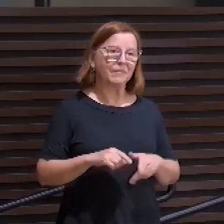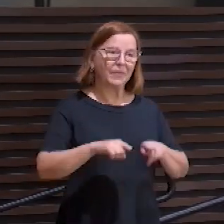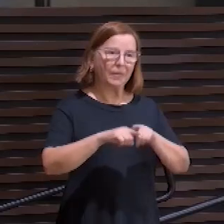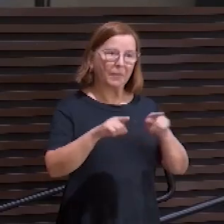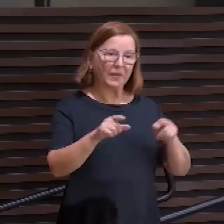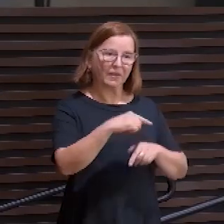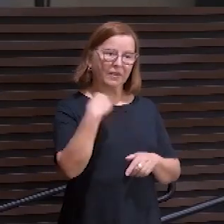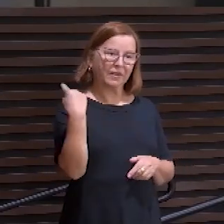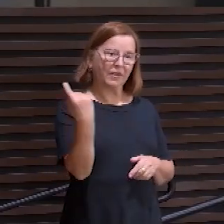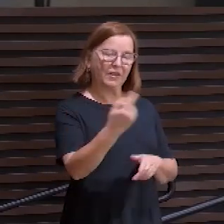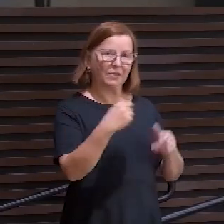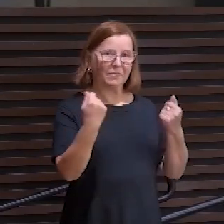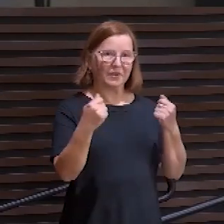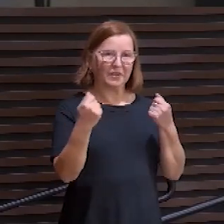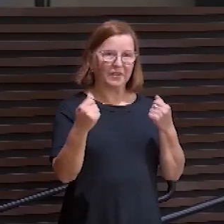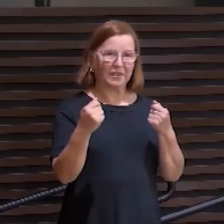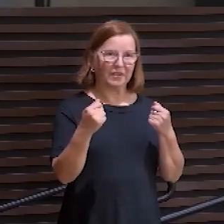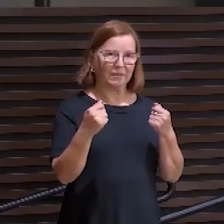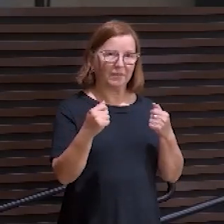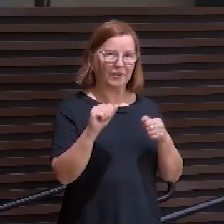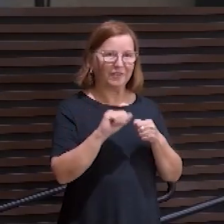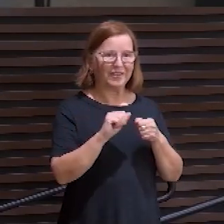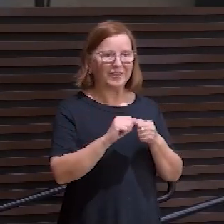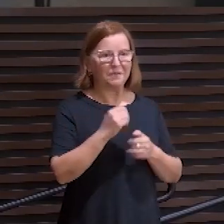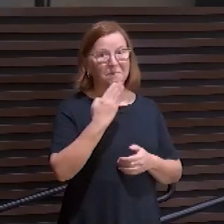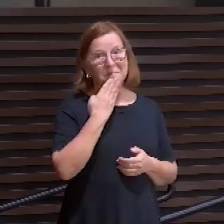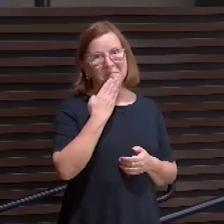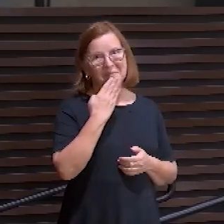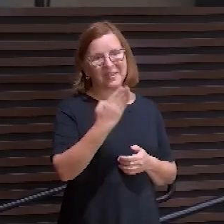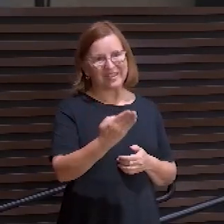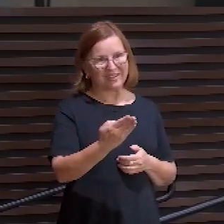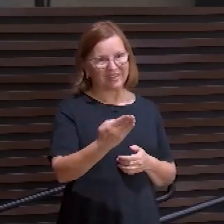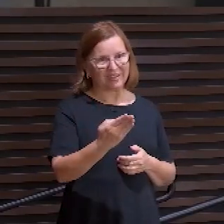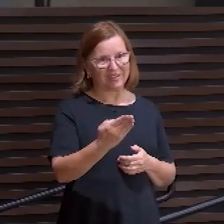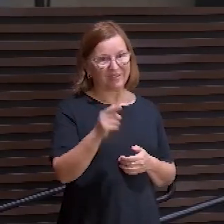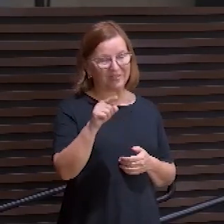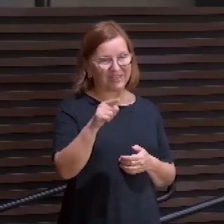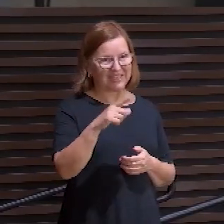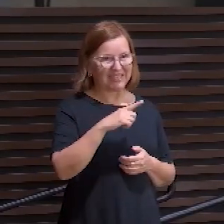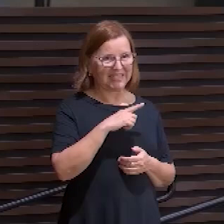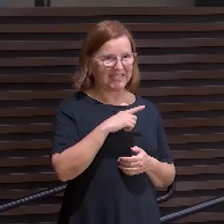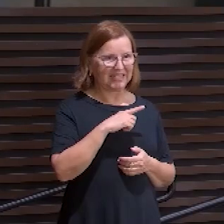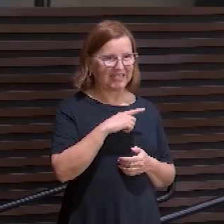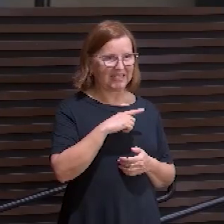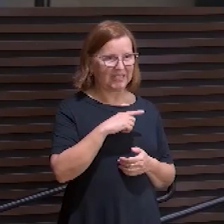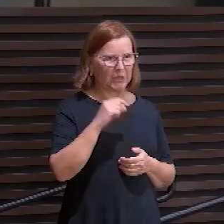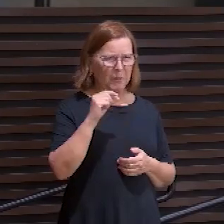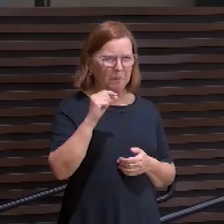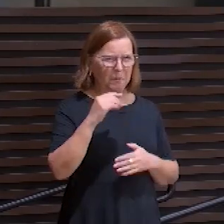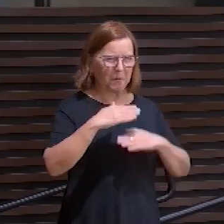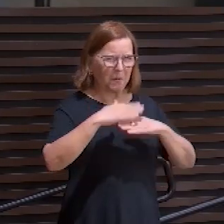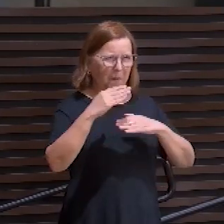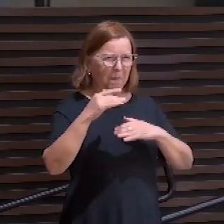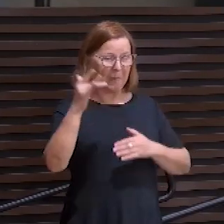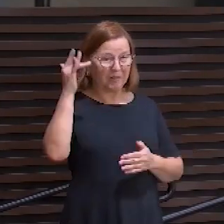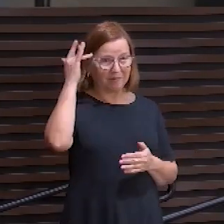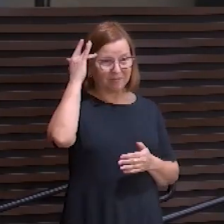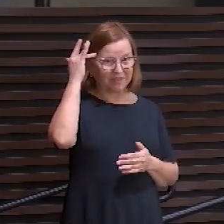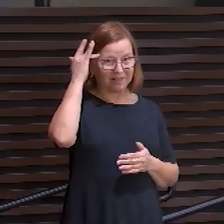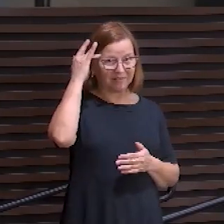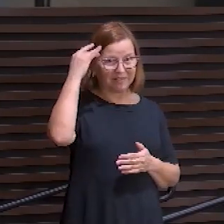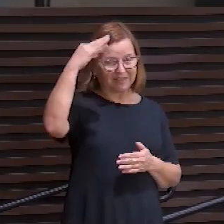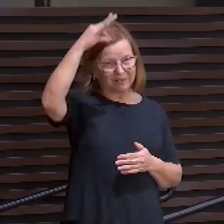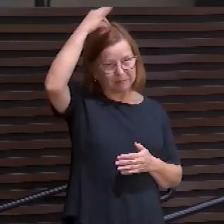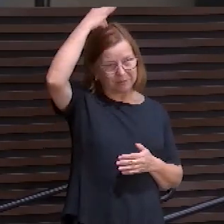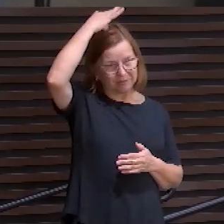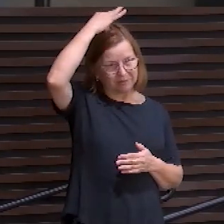nós precisamos aqui fazer um pedido. Você que tem um pouco mais de maturidade